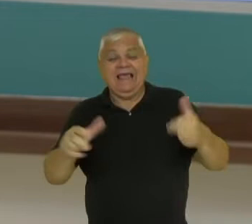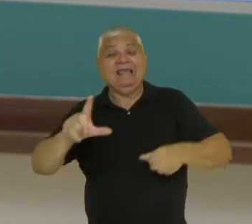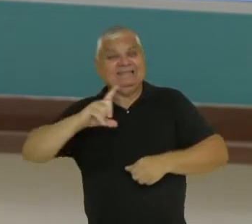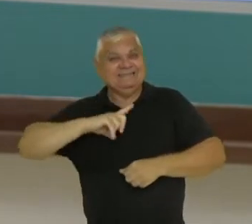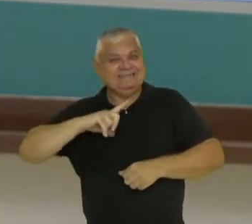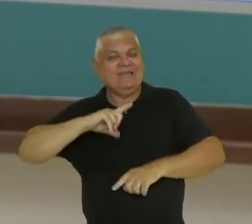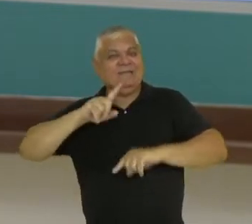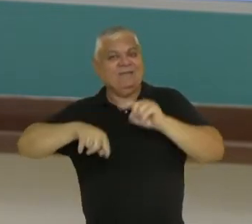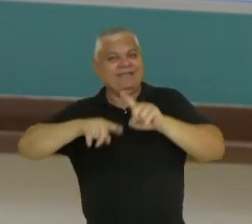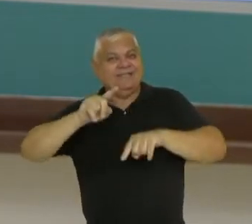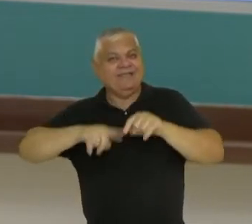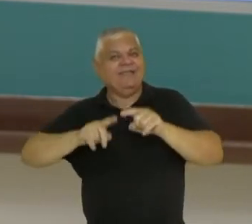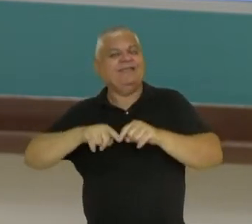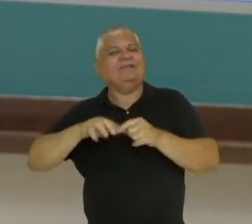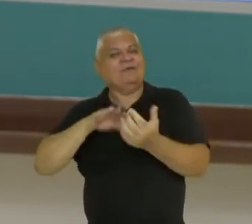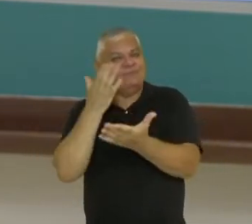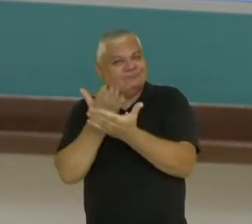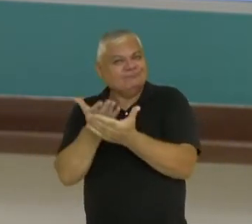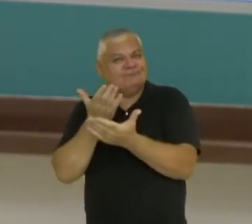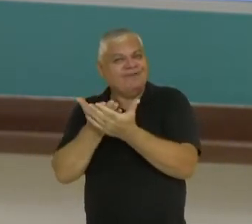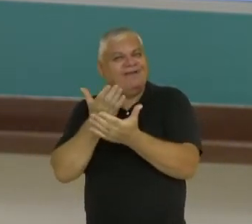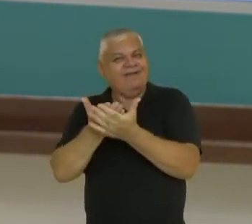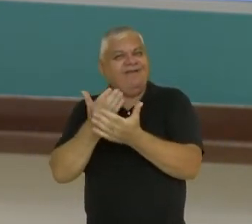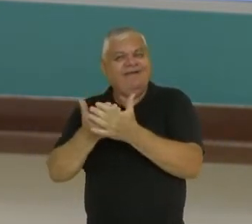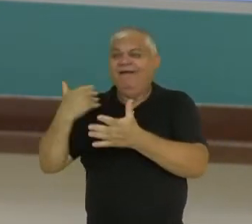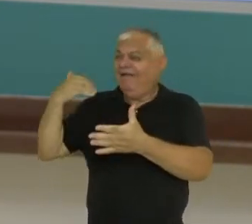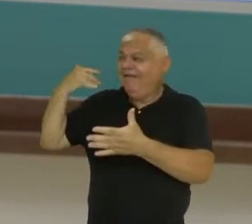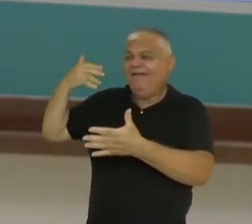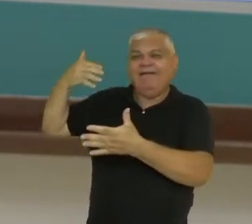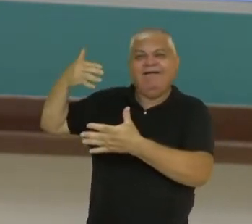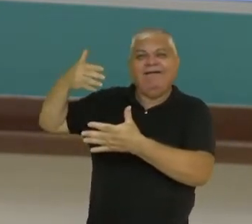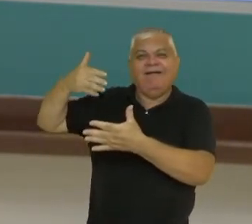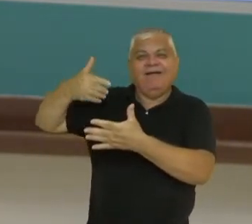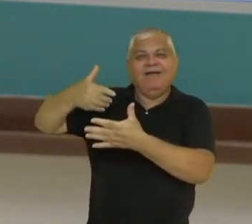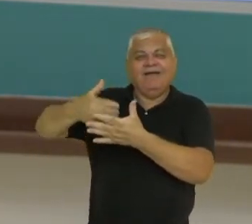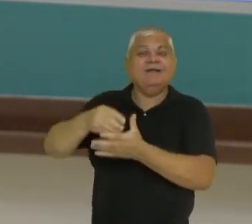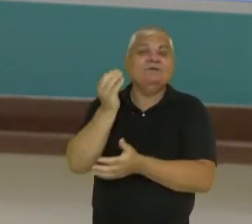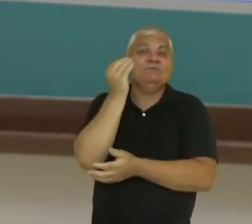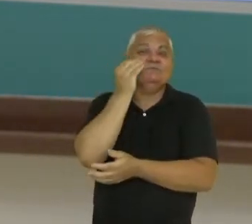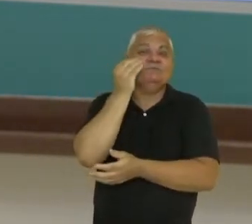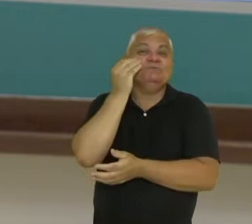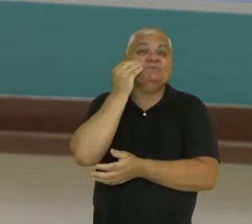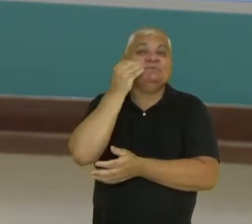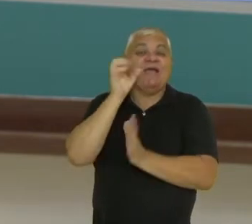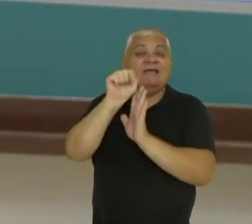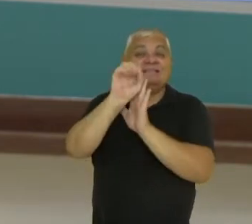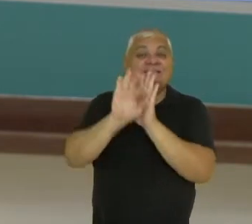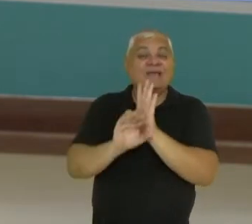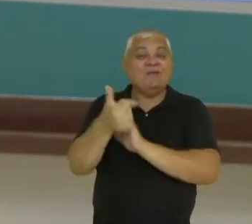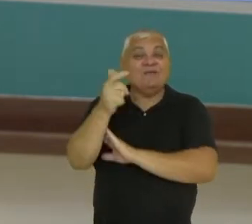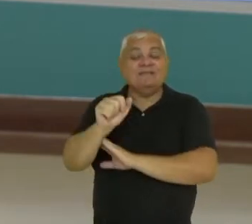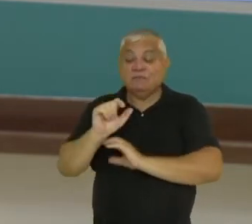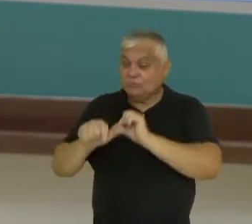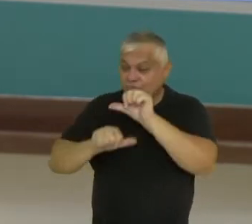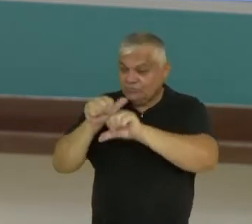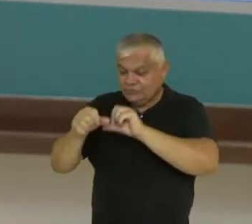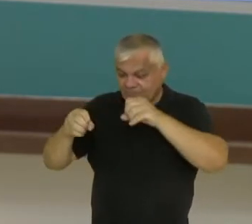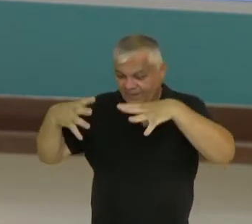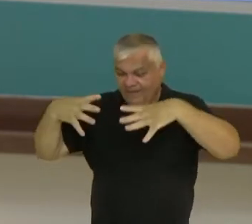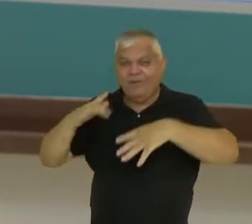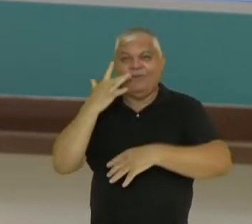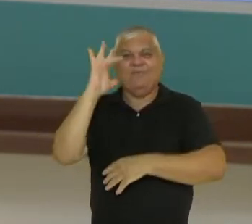coisas, vieram aí dos estudos e das tentativas dos alquimistas de transformar qualquer metal em ouro.